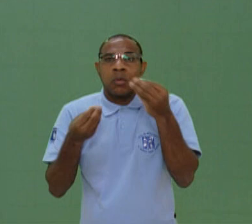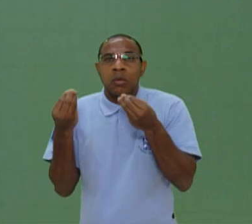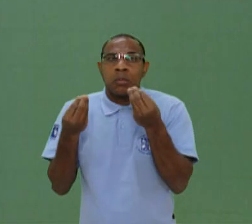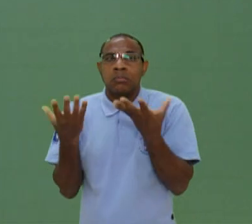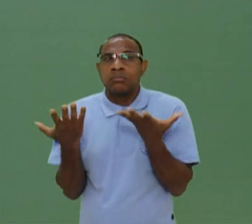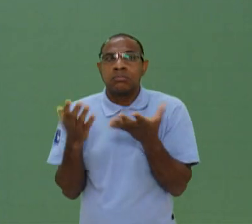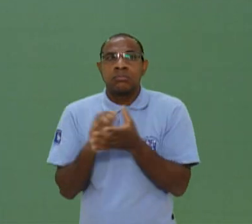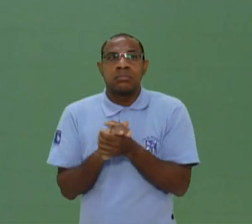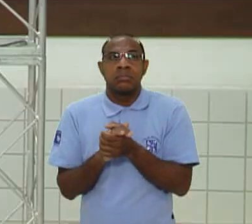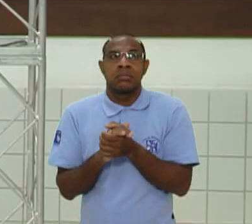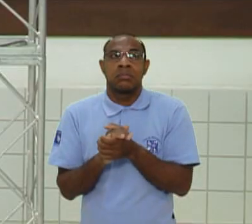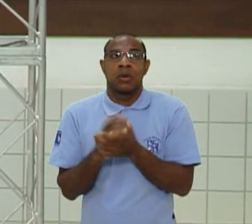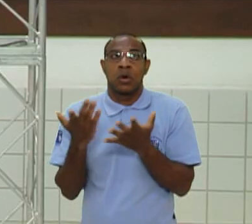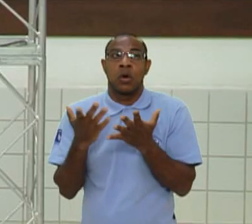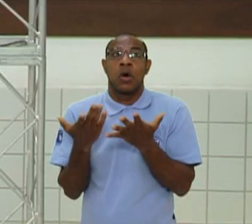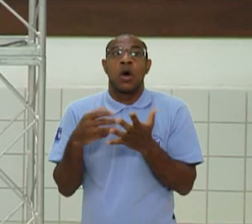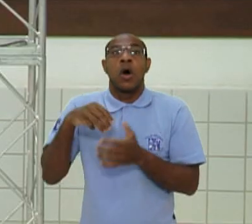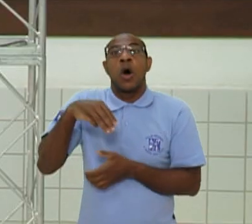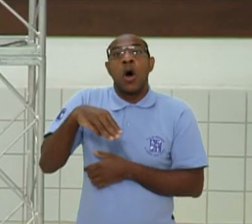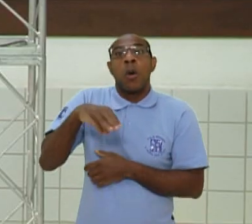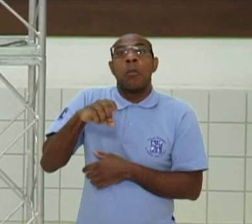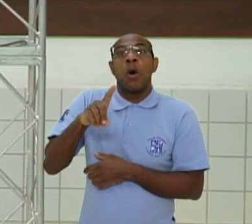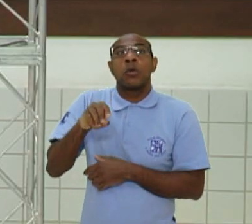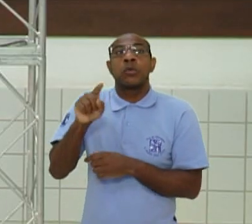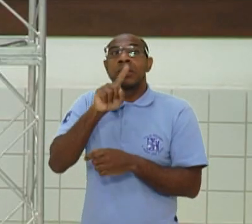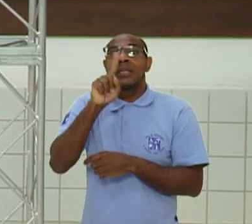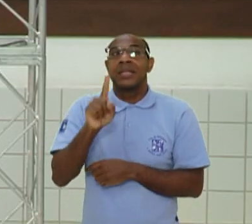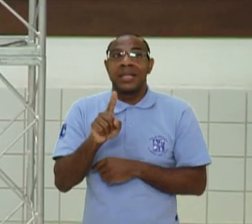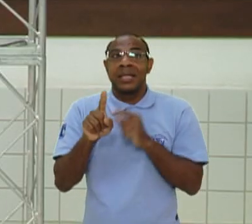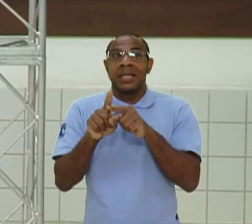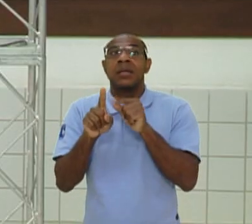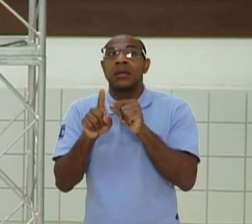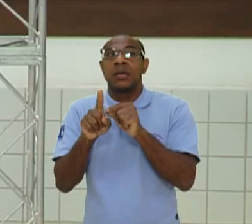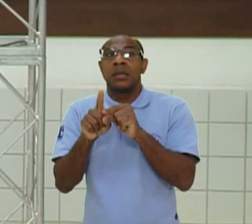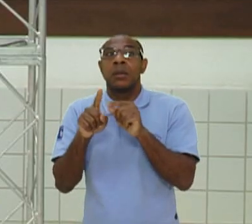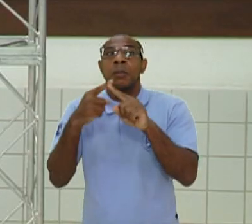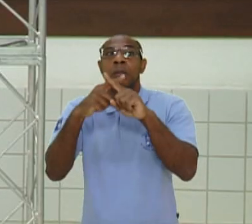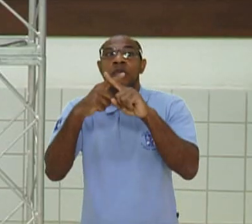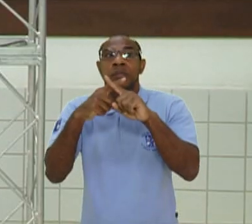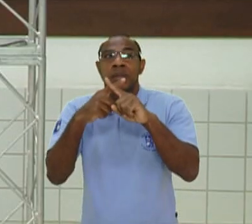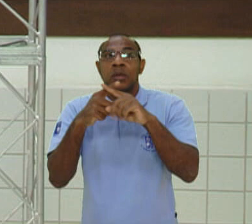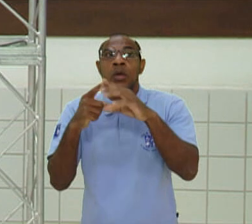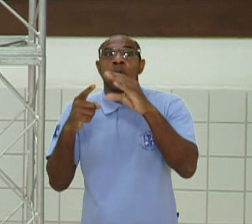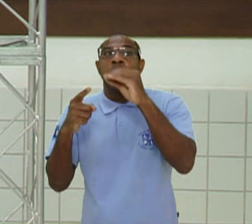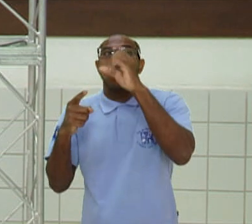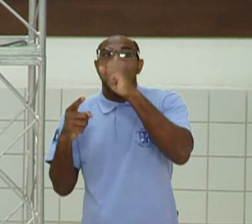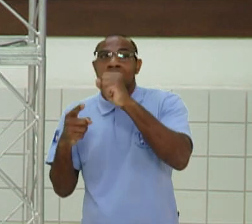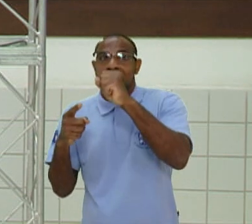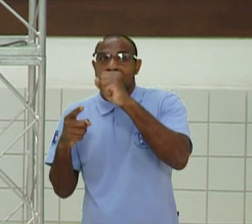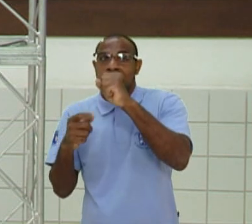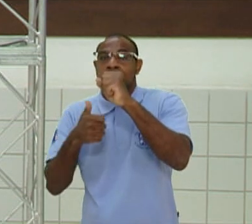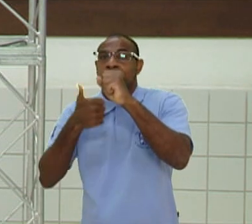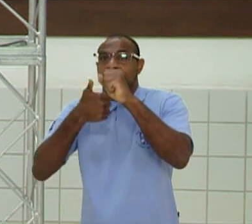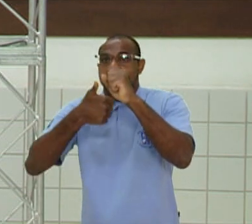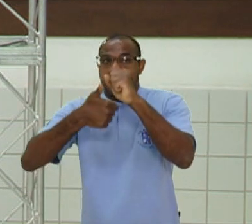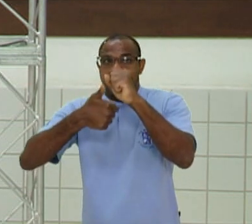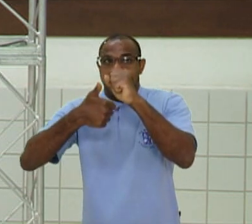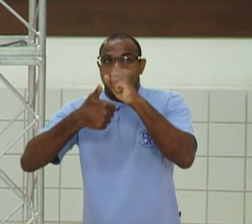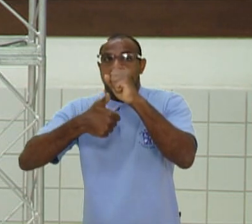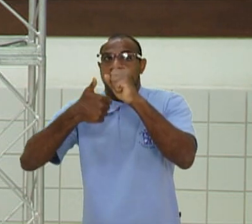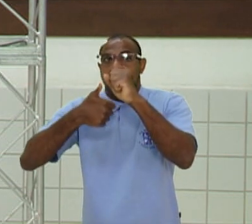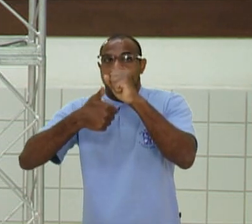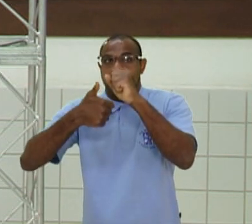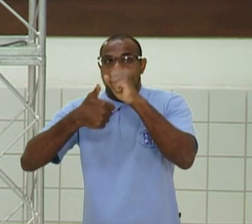forma trigonométrica dele é módulo de Z1 multiplicado pelo cosseno do primeiro argumento, ou